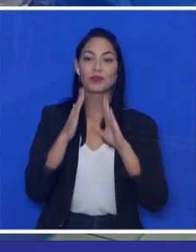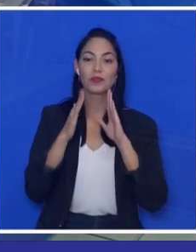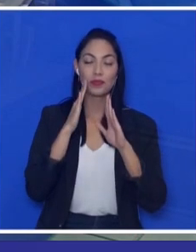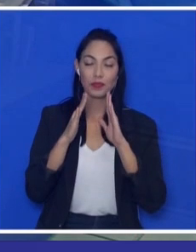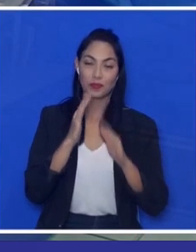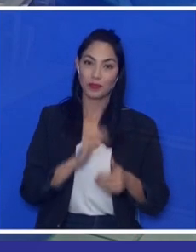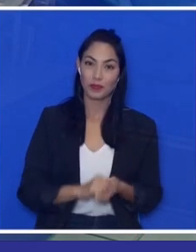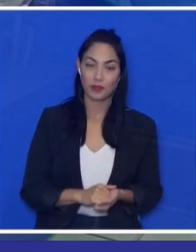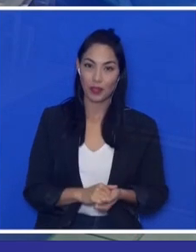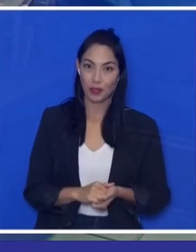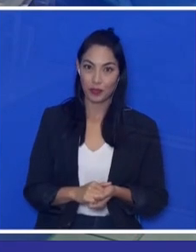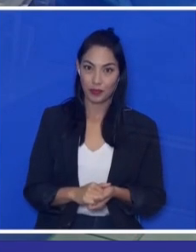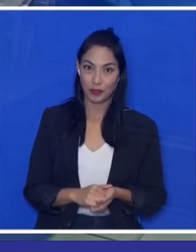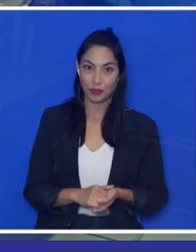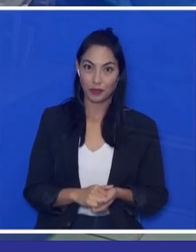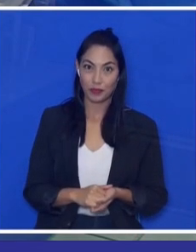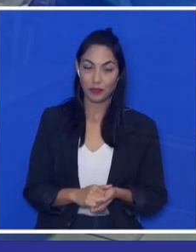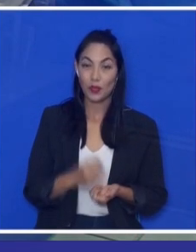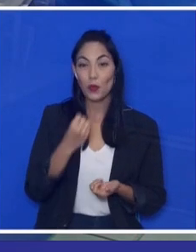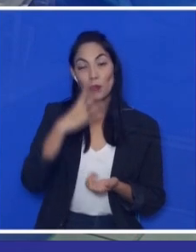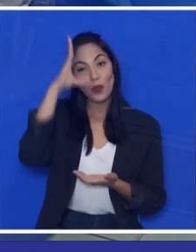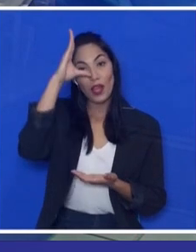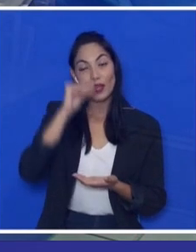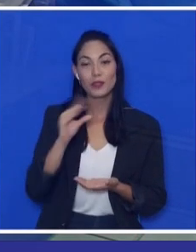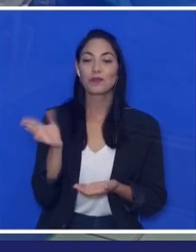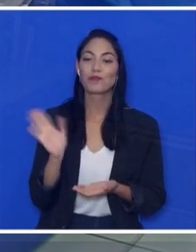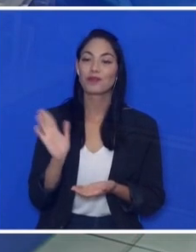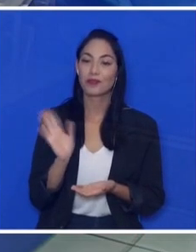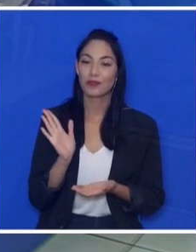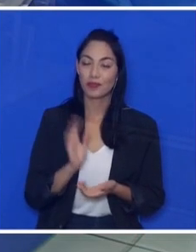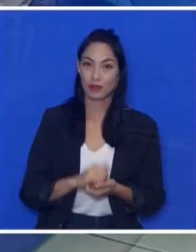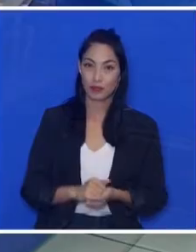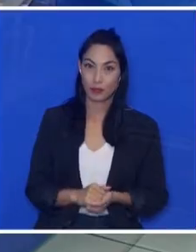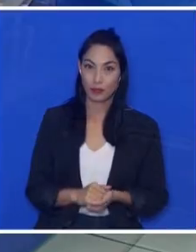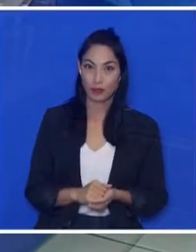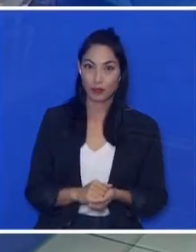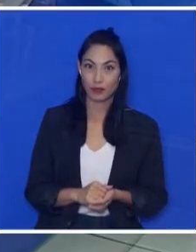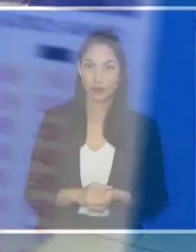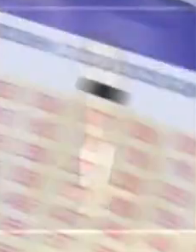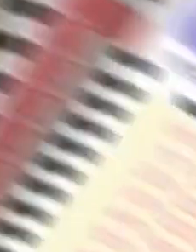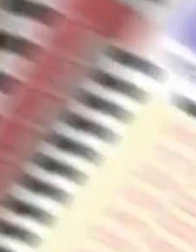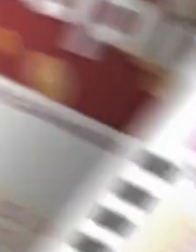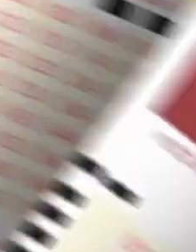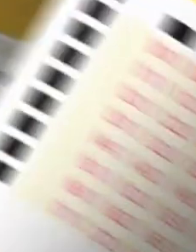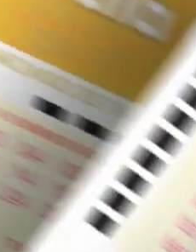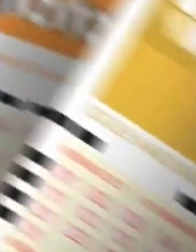também do YouTube da Caixa da Rede TV. Uma ótima noite para você e até mais!